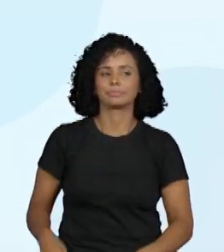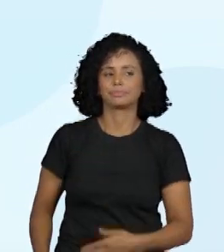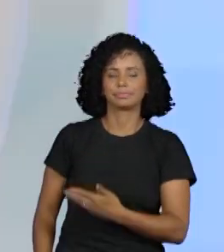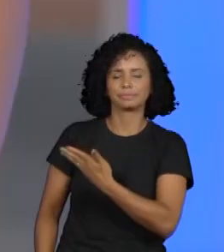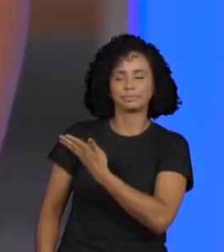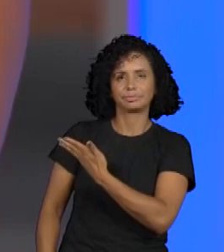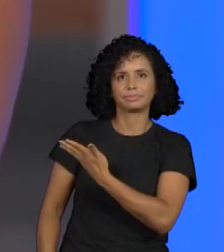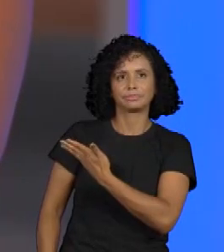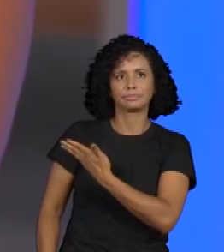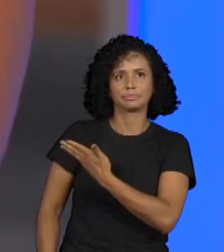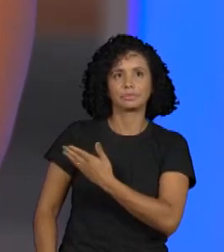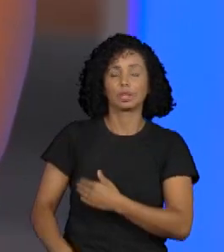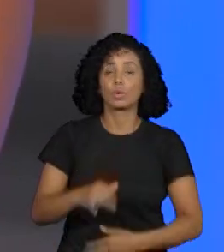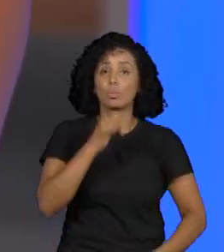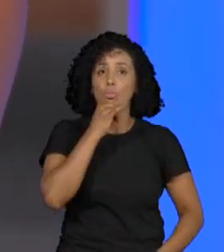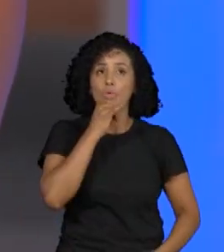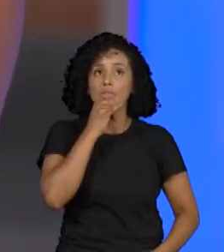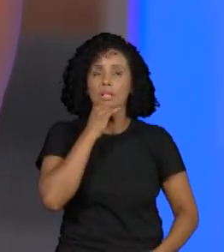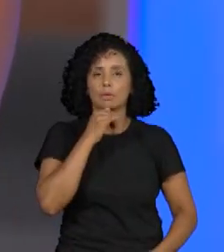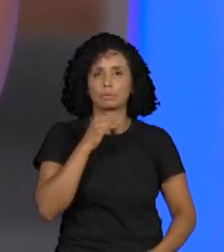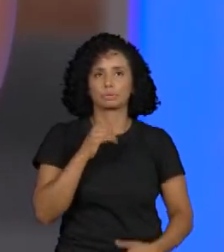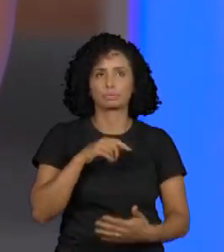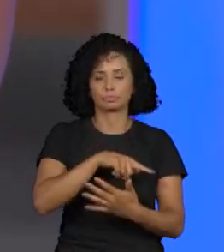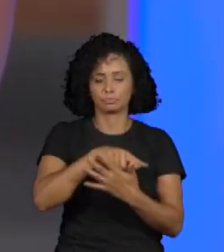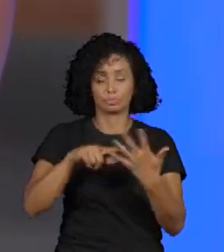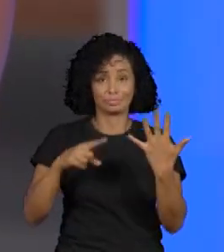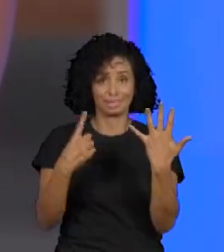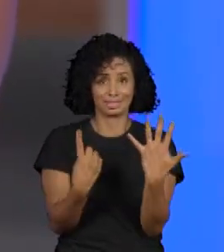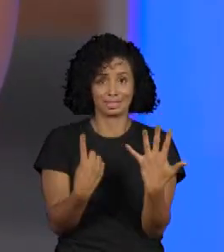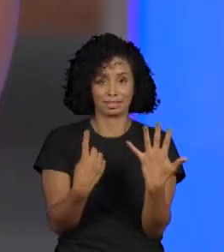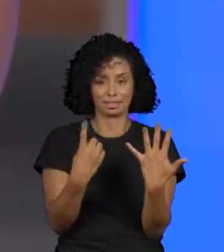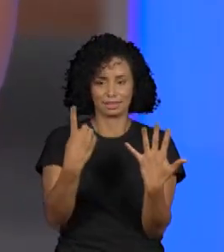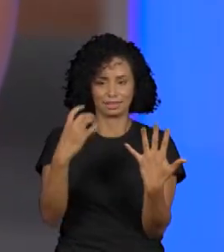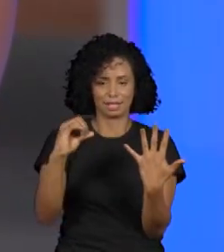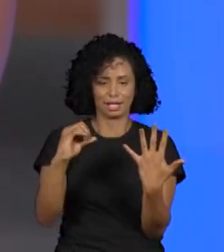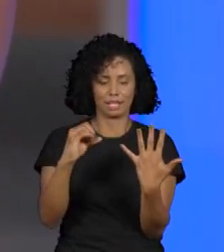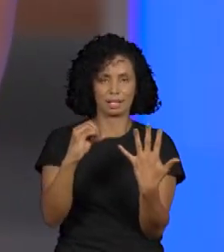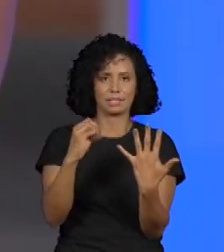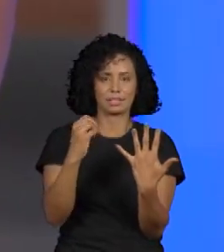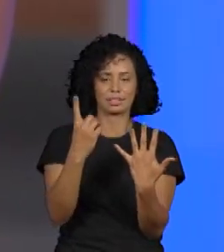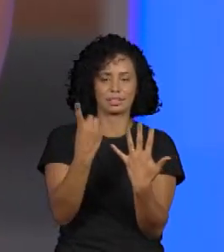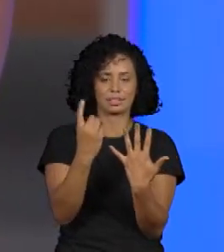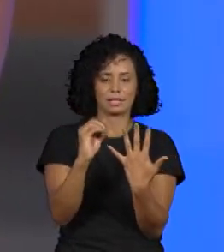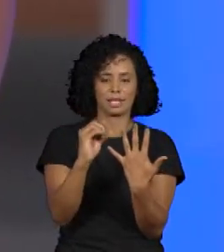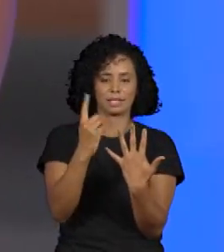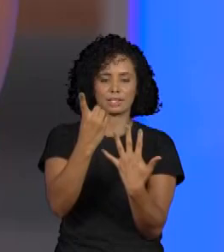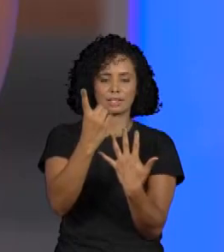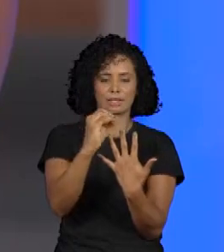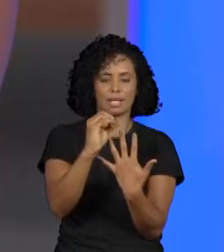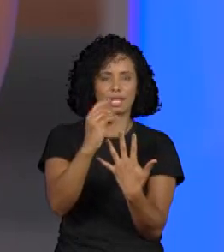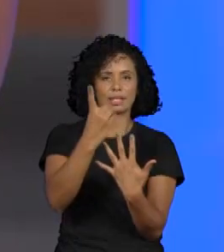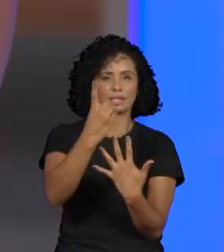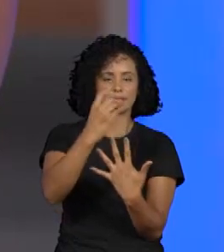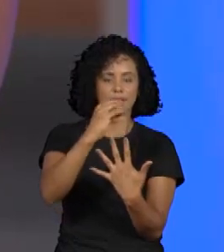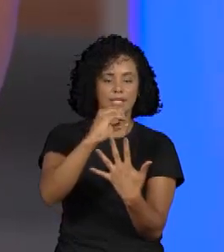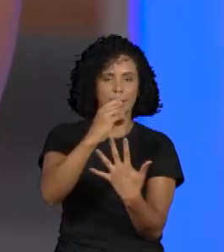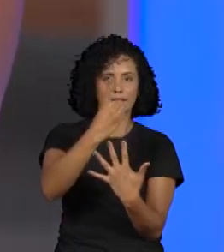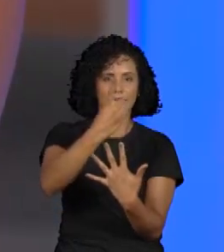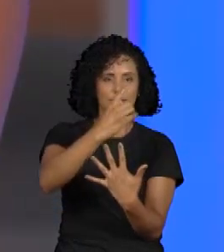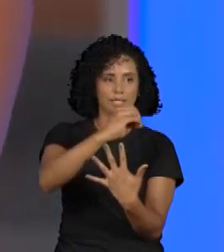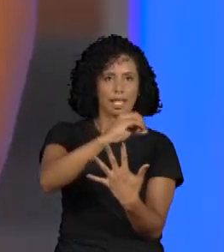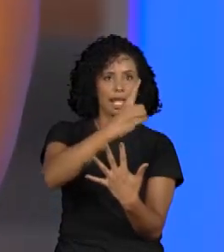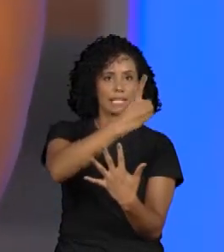10. 10, 20, 30, 40, 50,